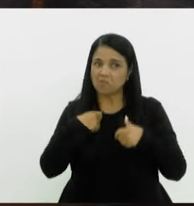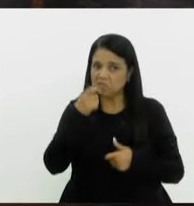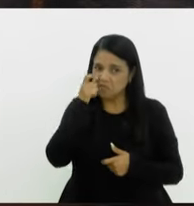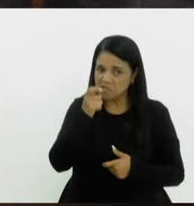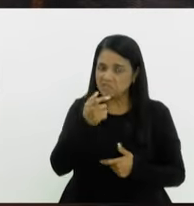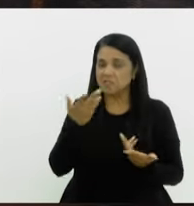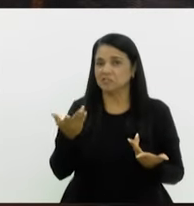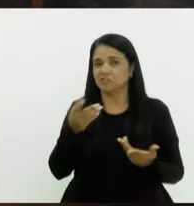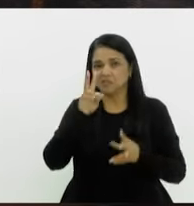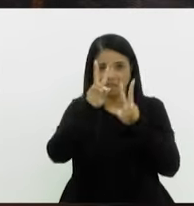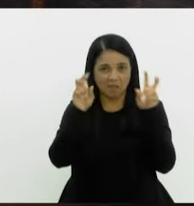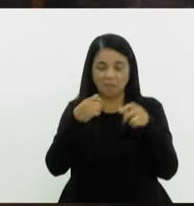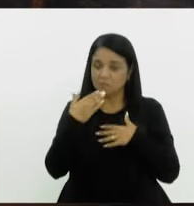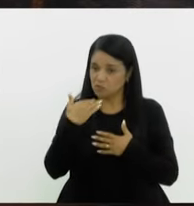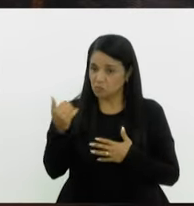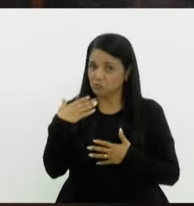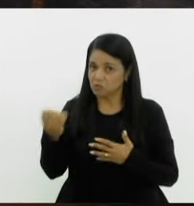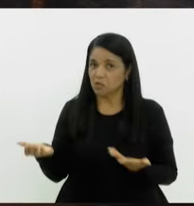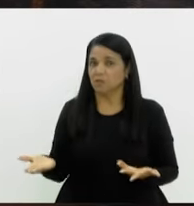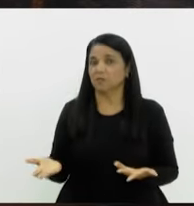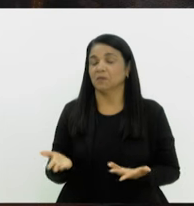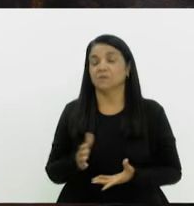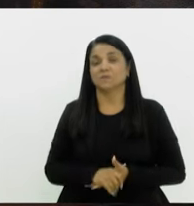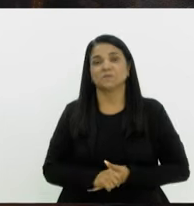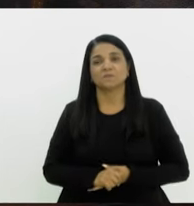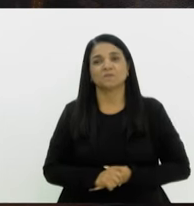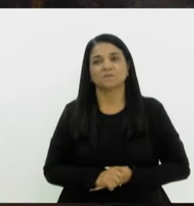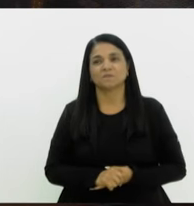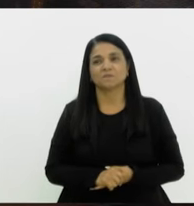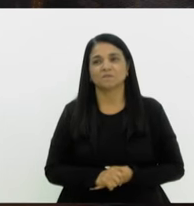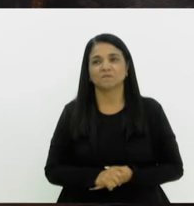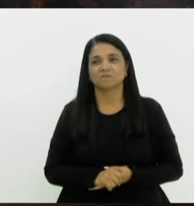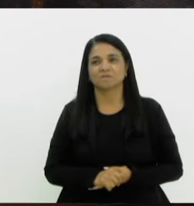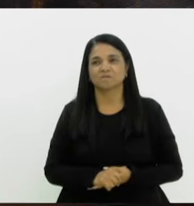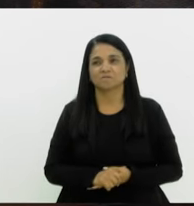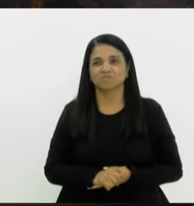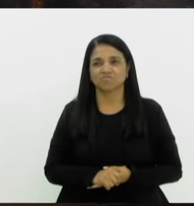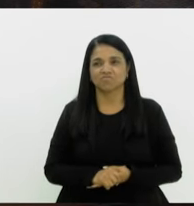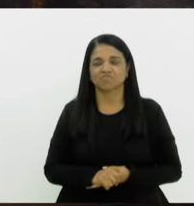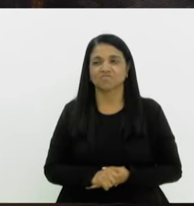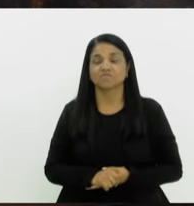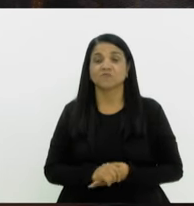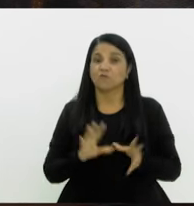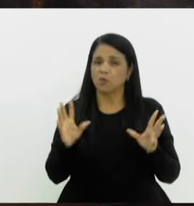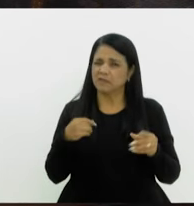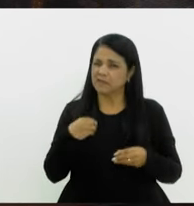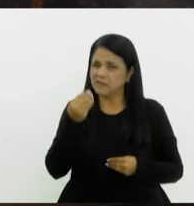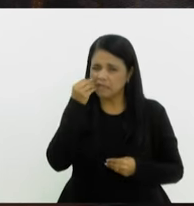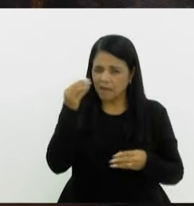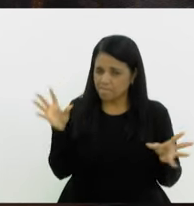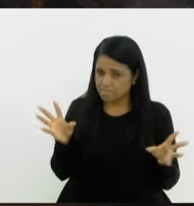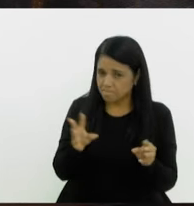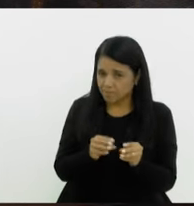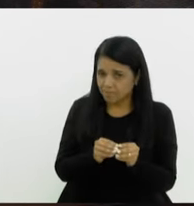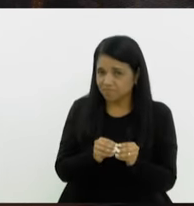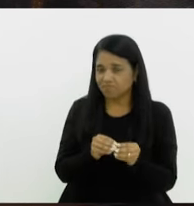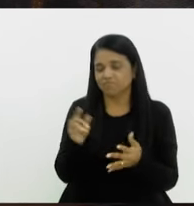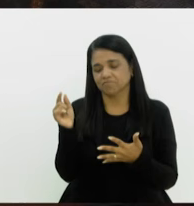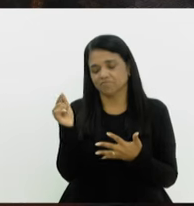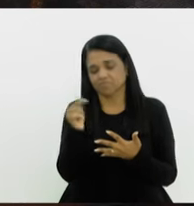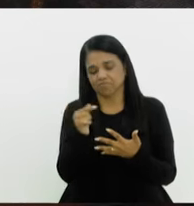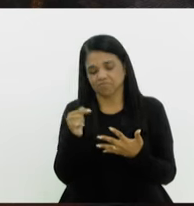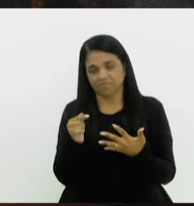continuam me chamando né mas eh eu vou buscar ser um pouco breve vou trazer algumas considerações